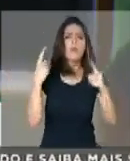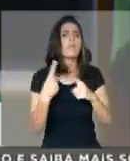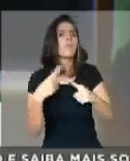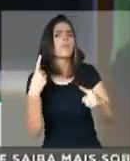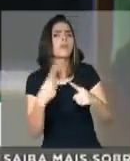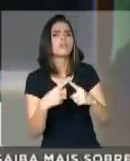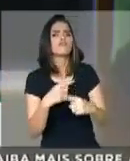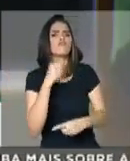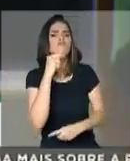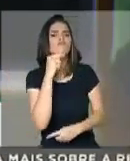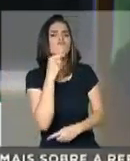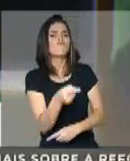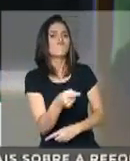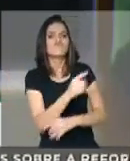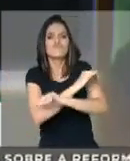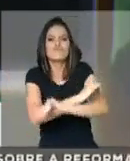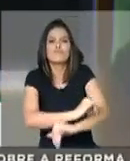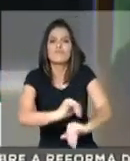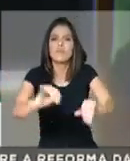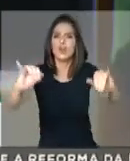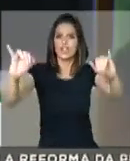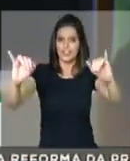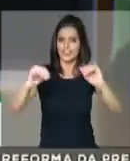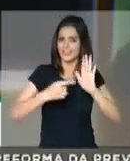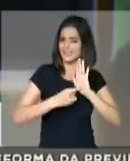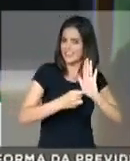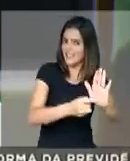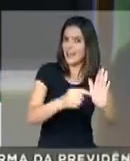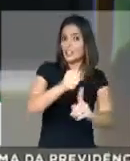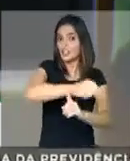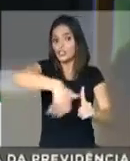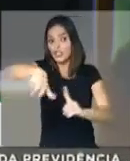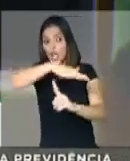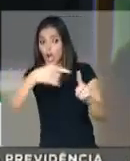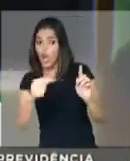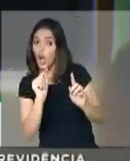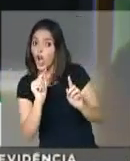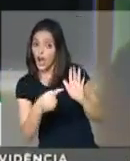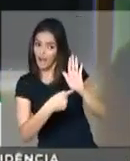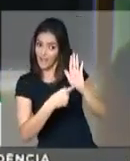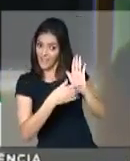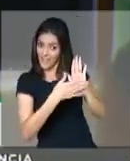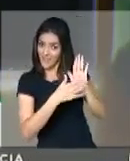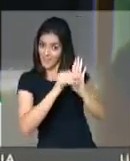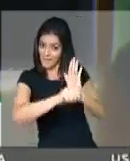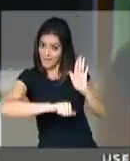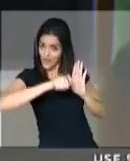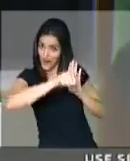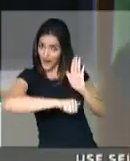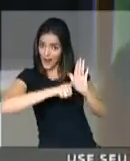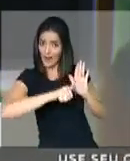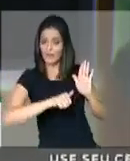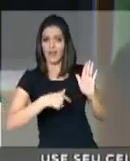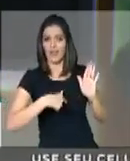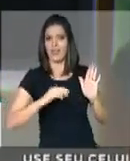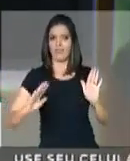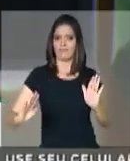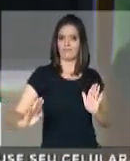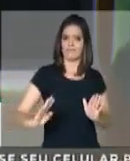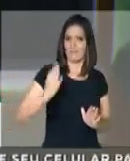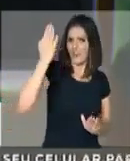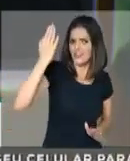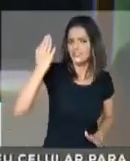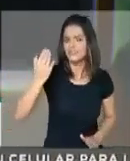conseguiu passar para a sociedade brasileira que esta reforma aqui não é uma traição